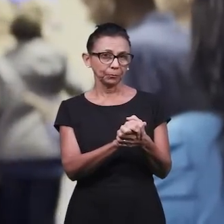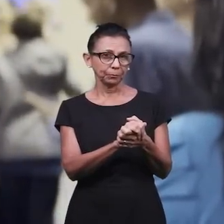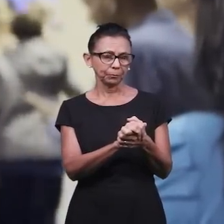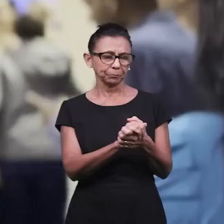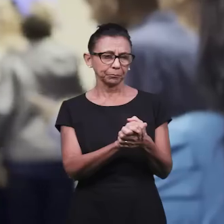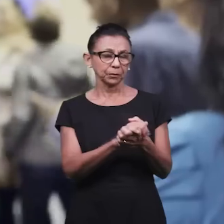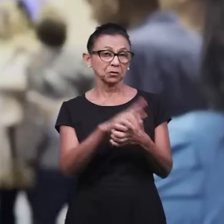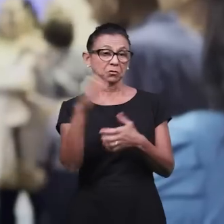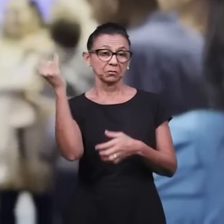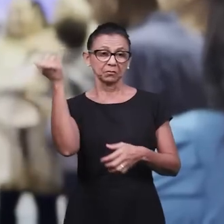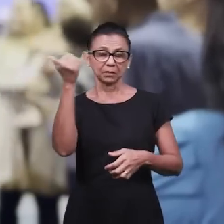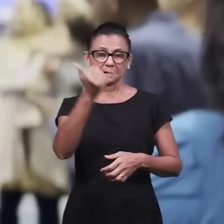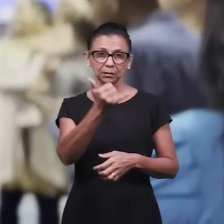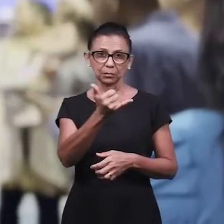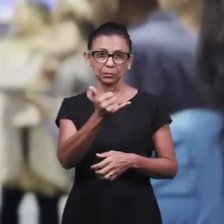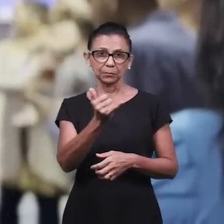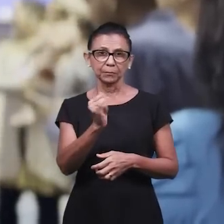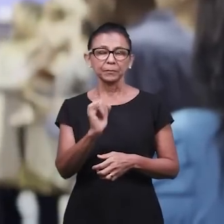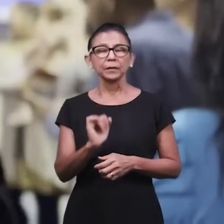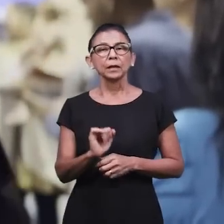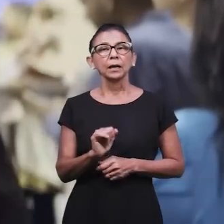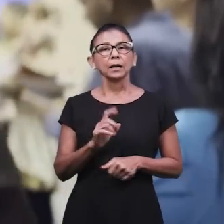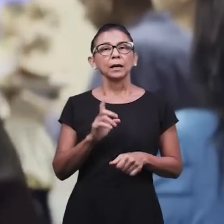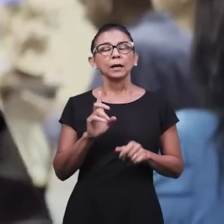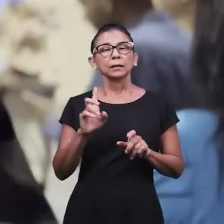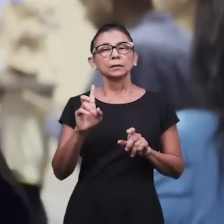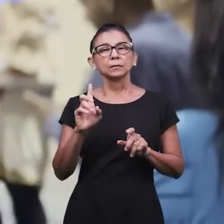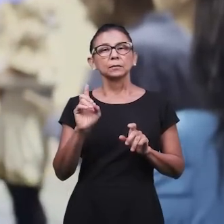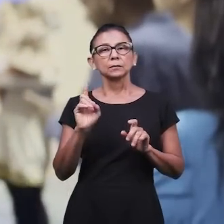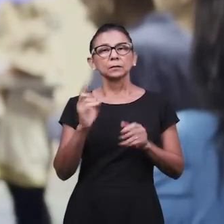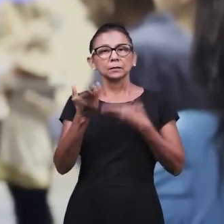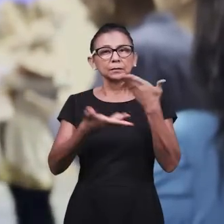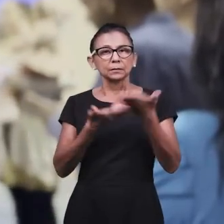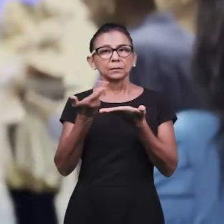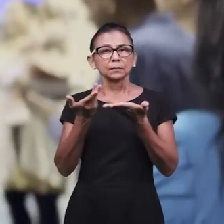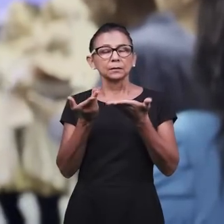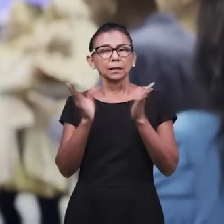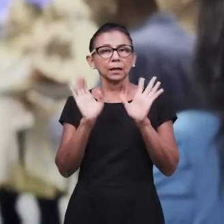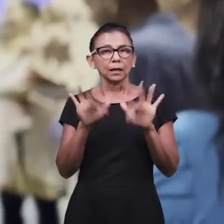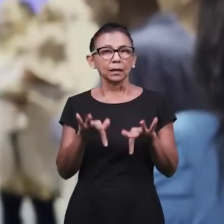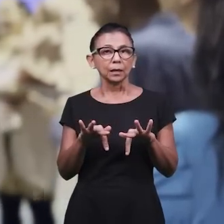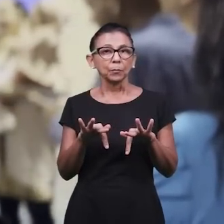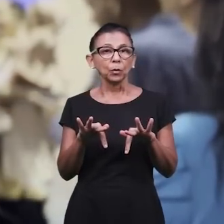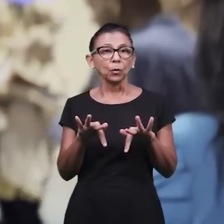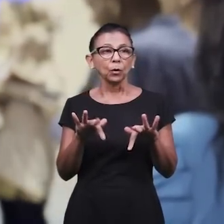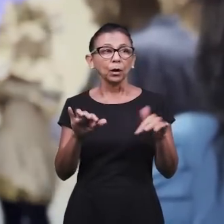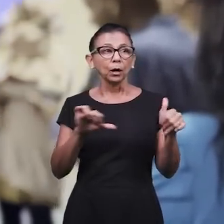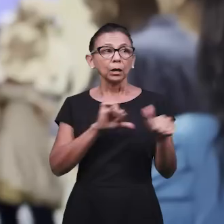que acabamos ali a assistência, o clima mudou totalmente, de tal forma que